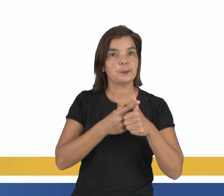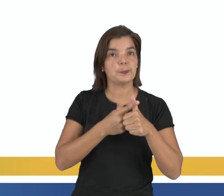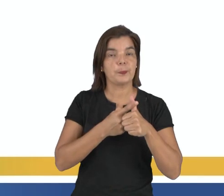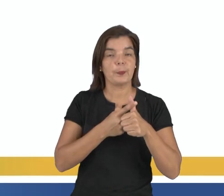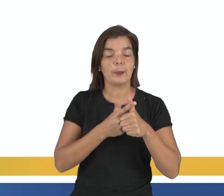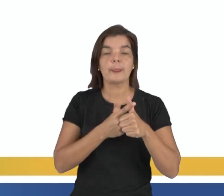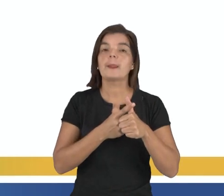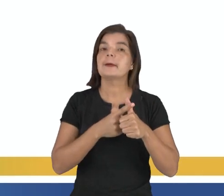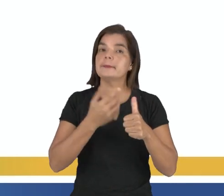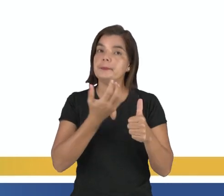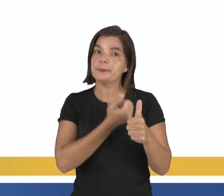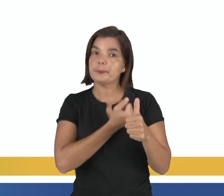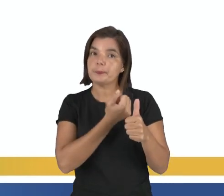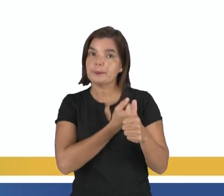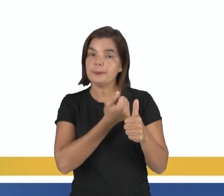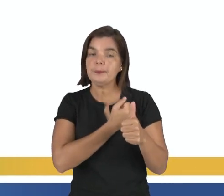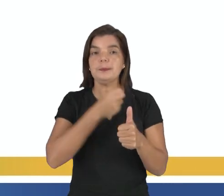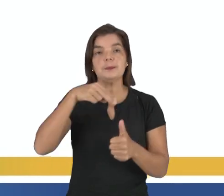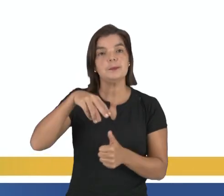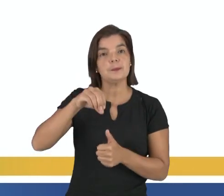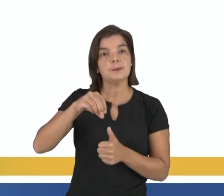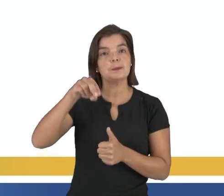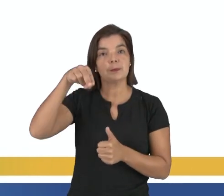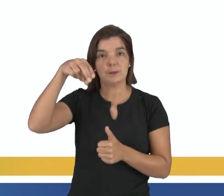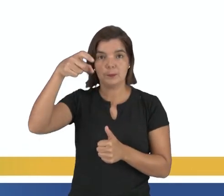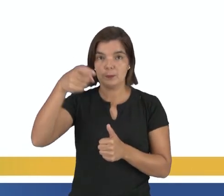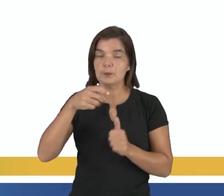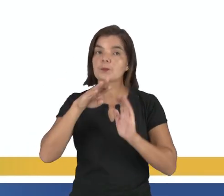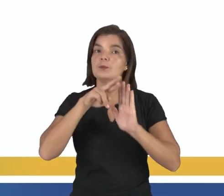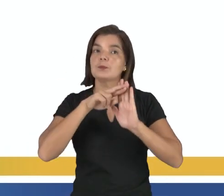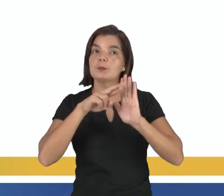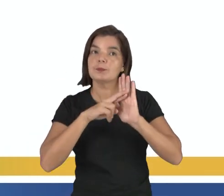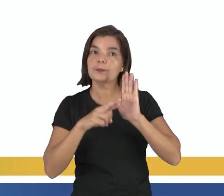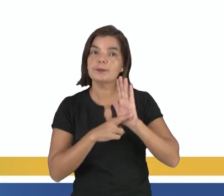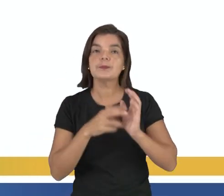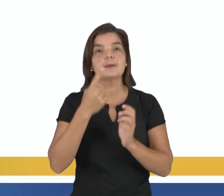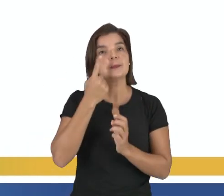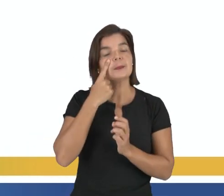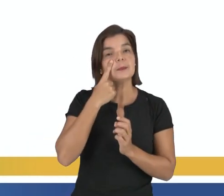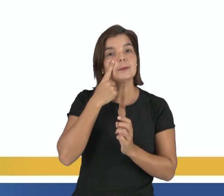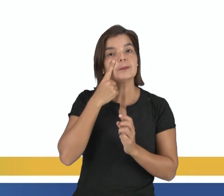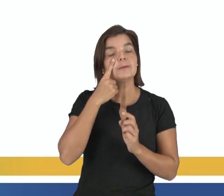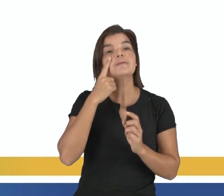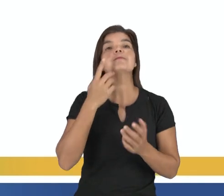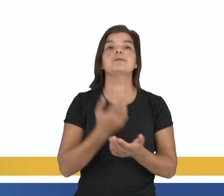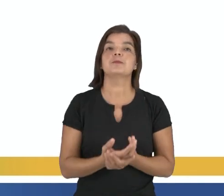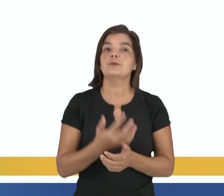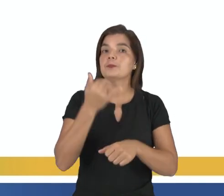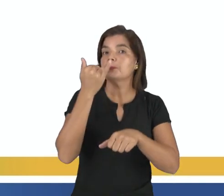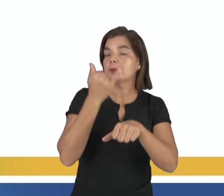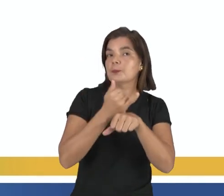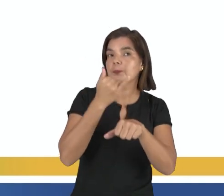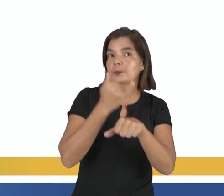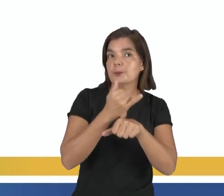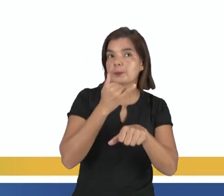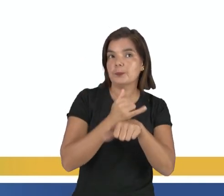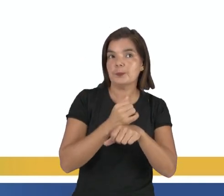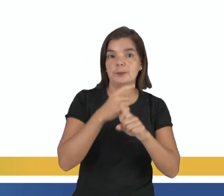os NOx baseados nas regras que tem. Em seguida, a gente vê quem variou. Então, o ferro variou